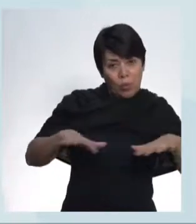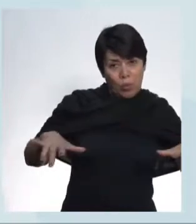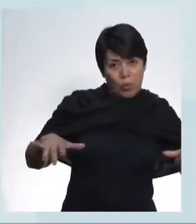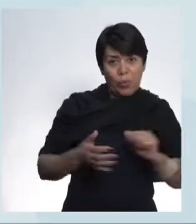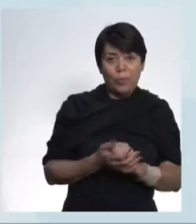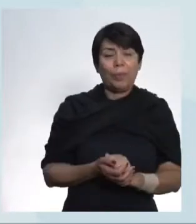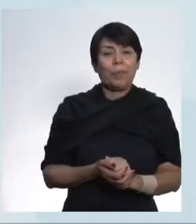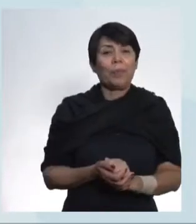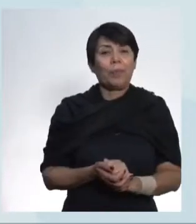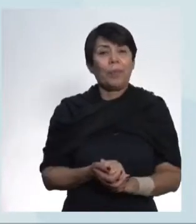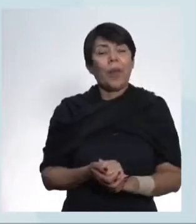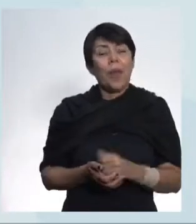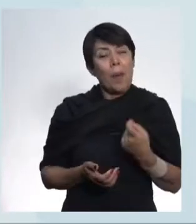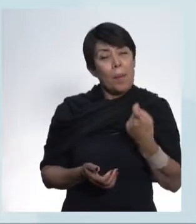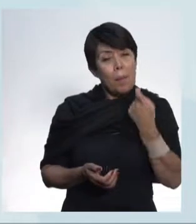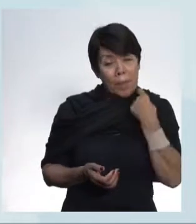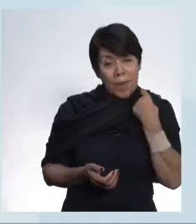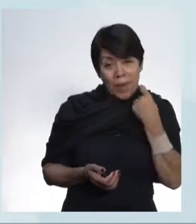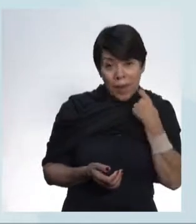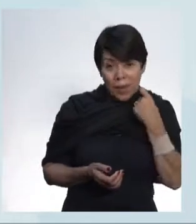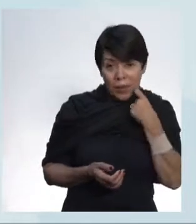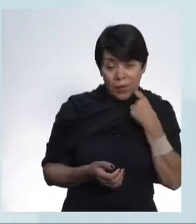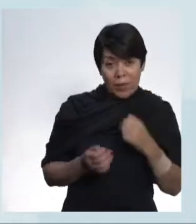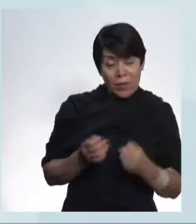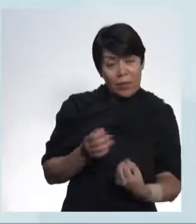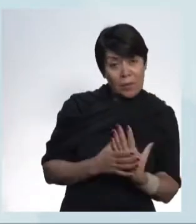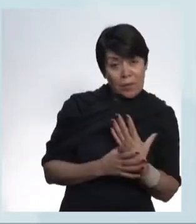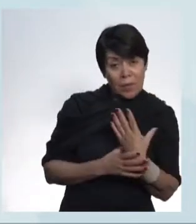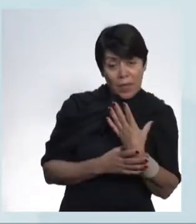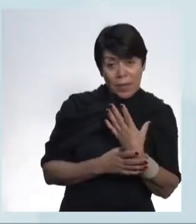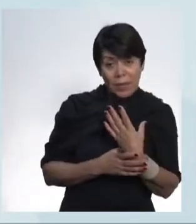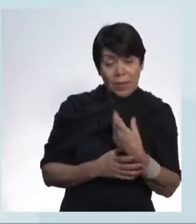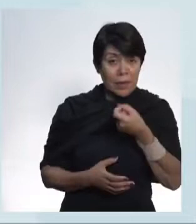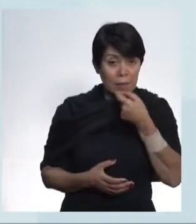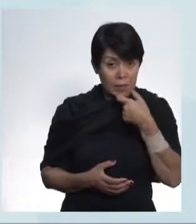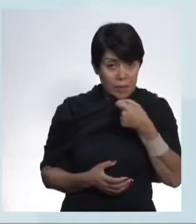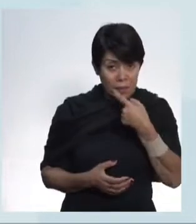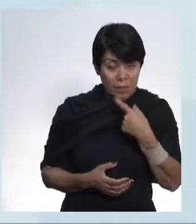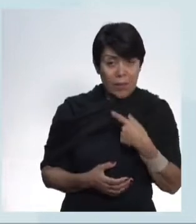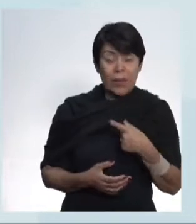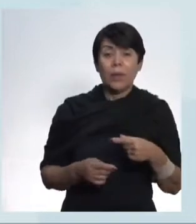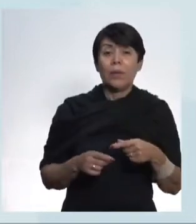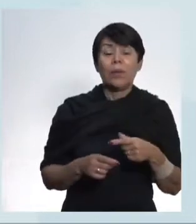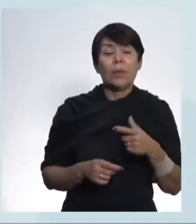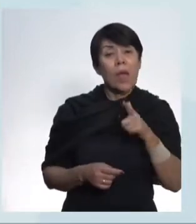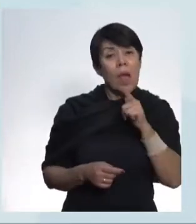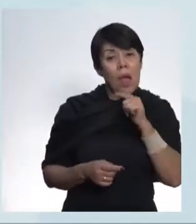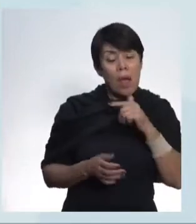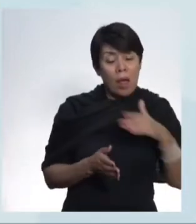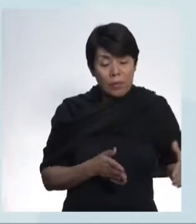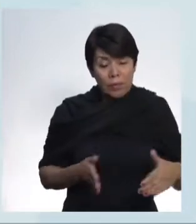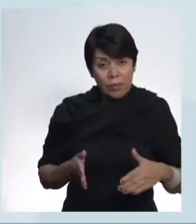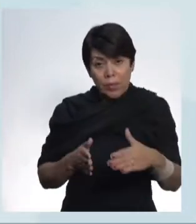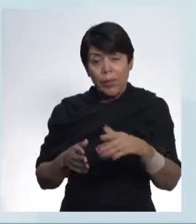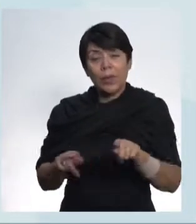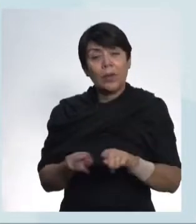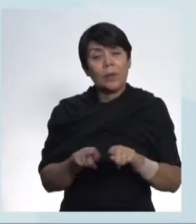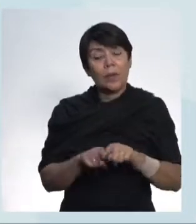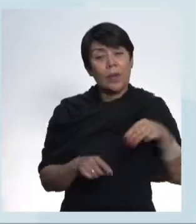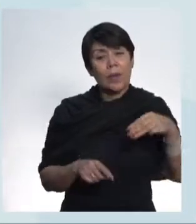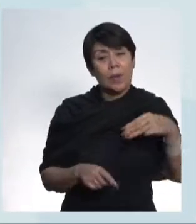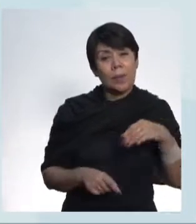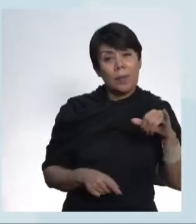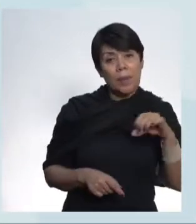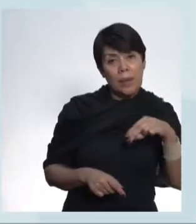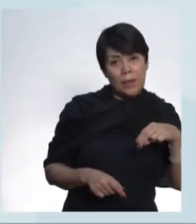que principalmente são os peixes, plantas medicinais, recursos hídricos e os minérios. Então nós observamos